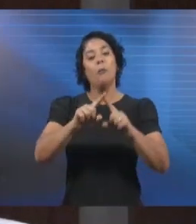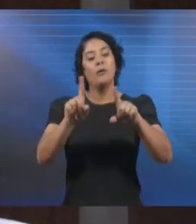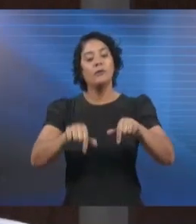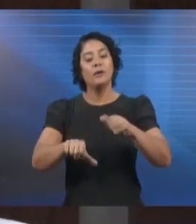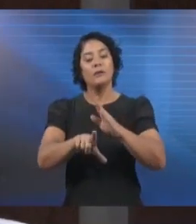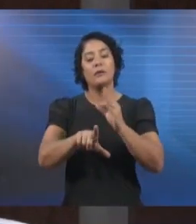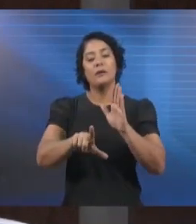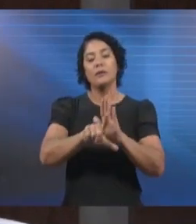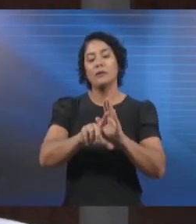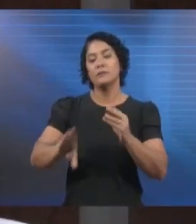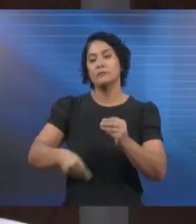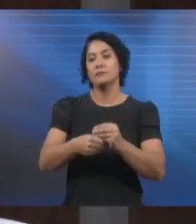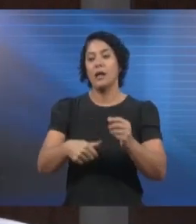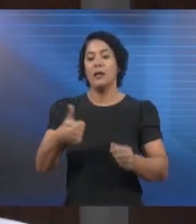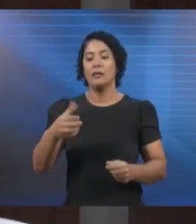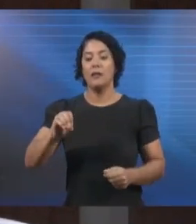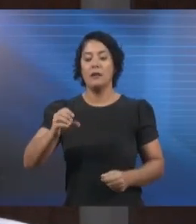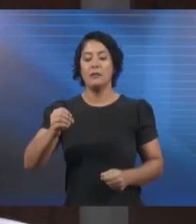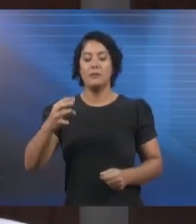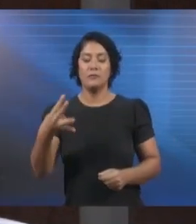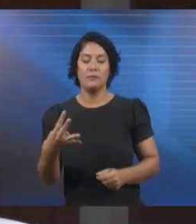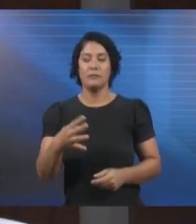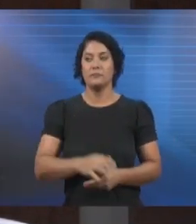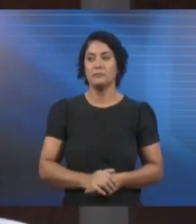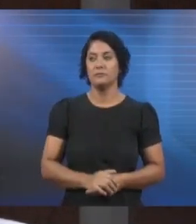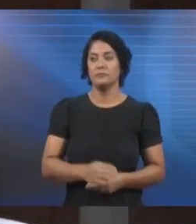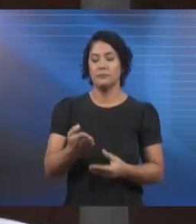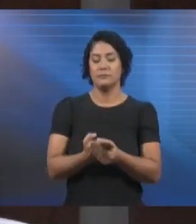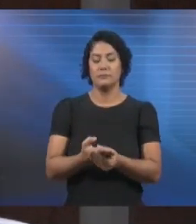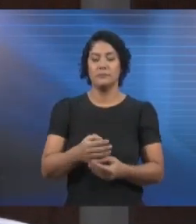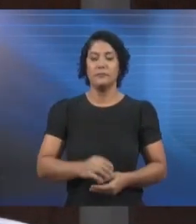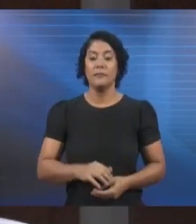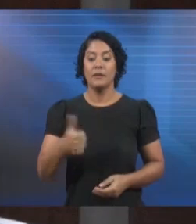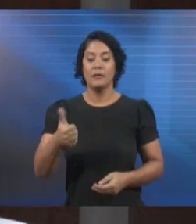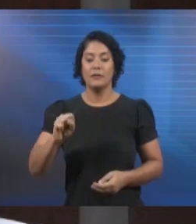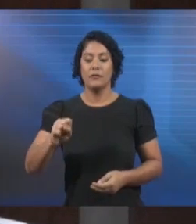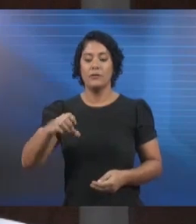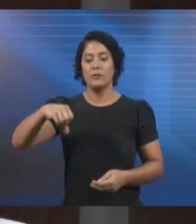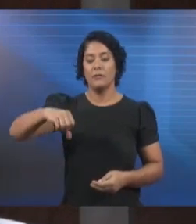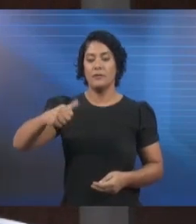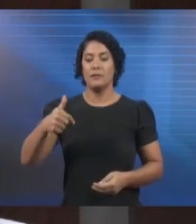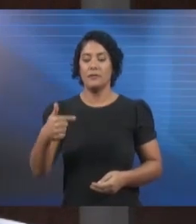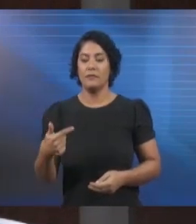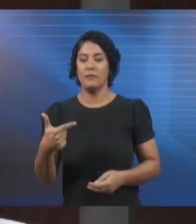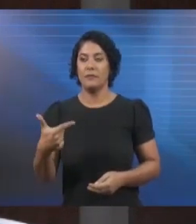complementar 10224 número do processo 18